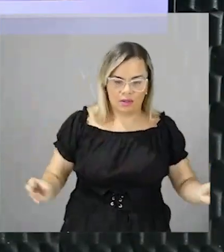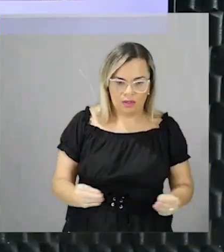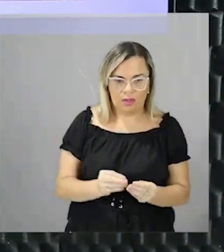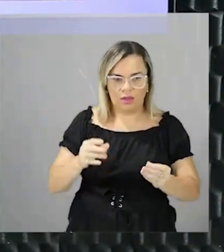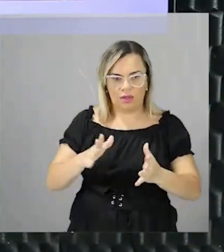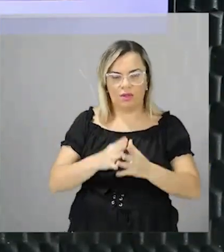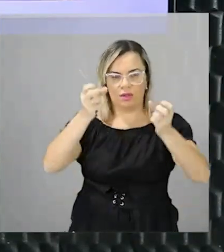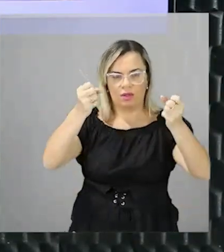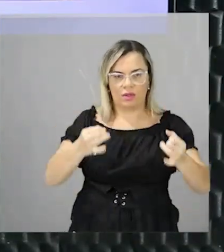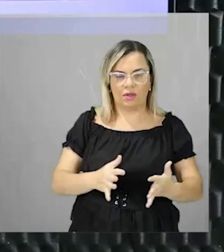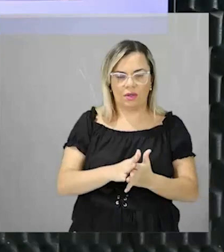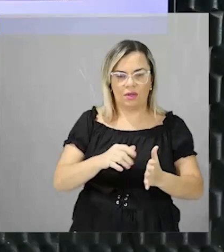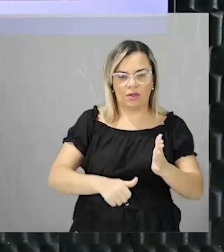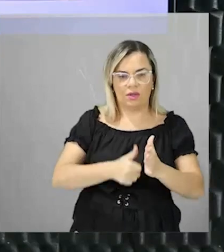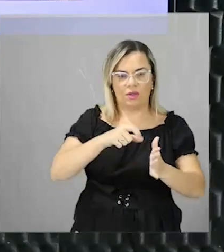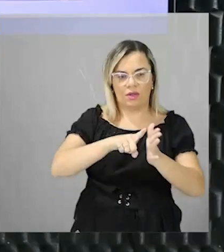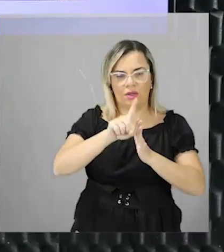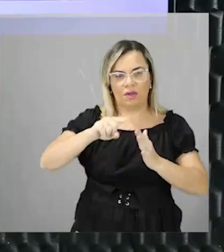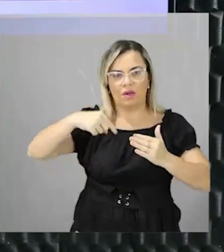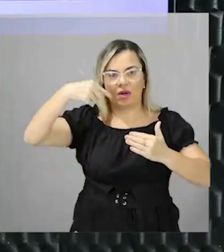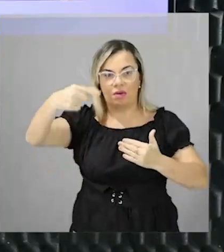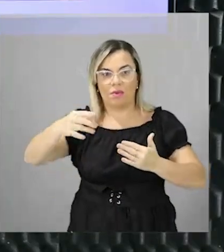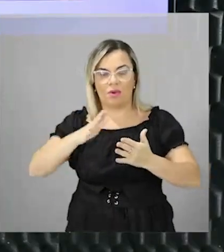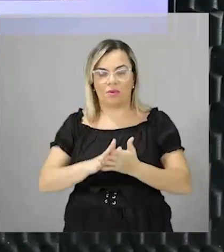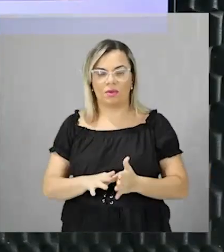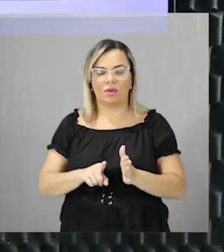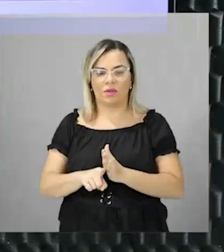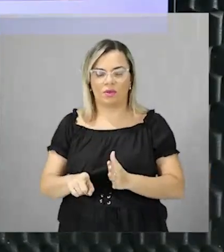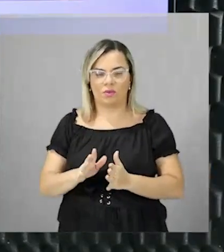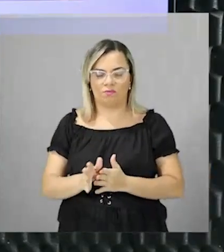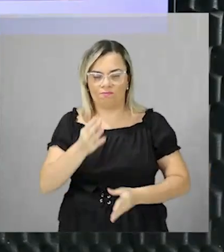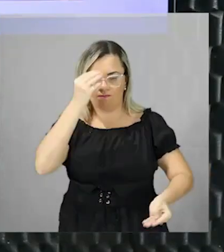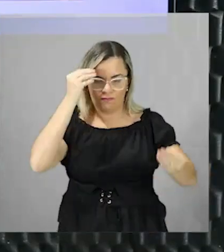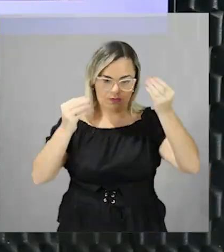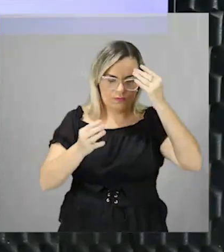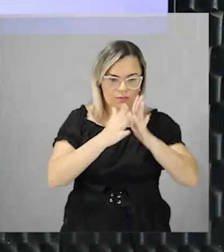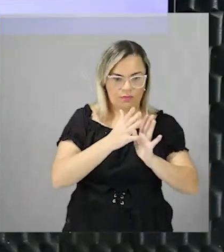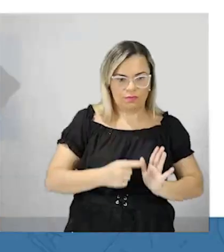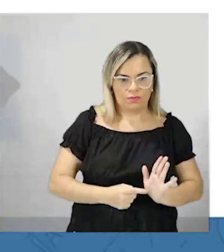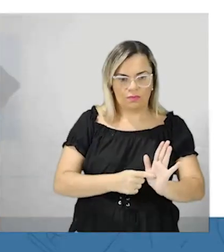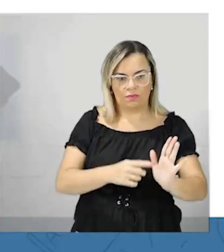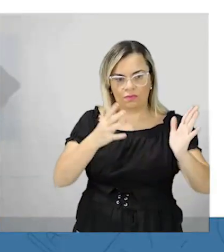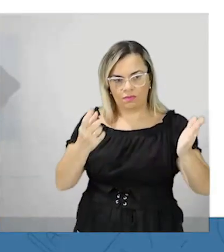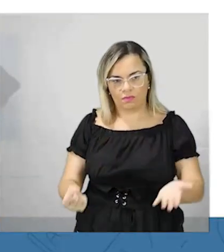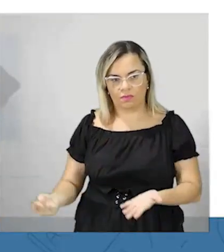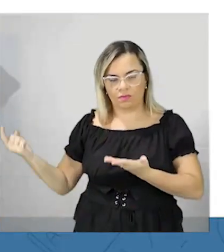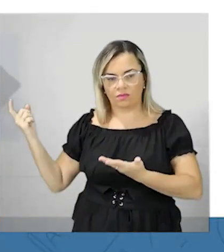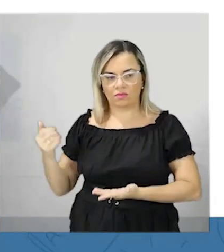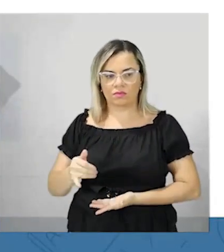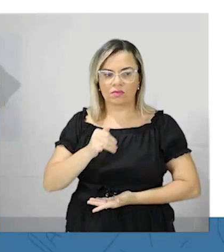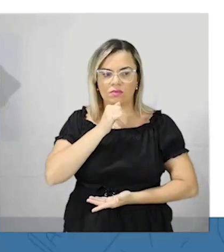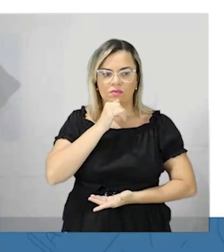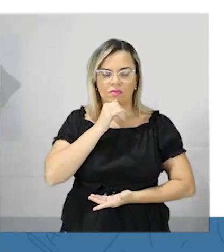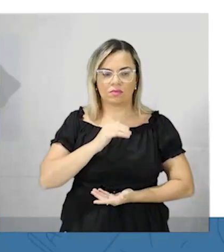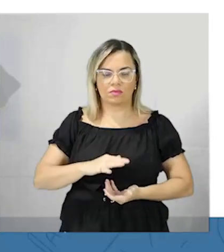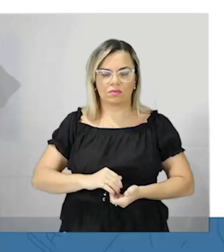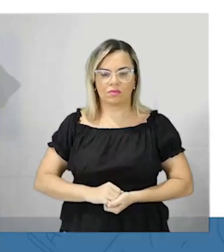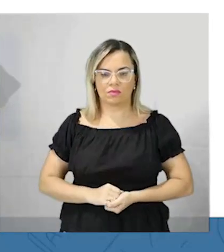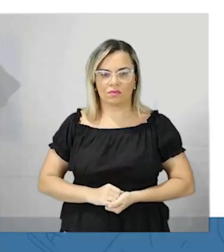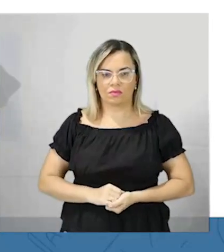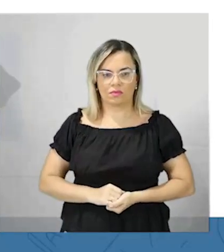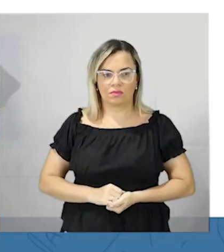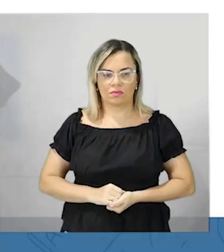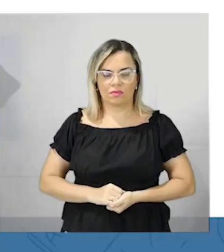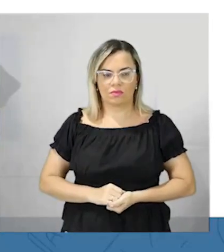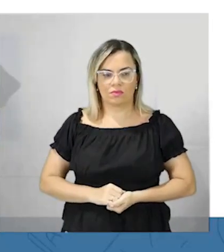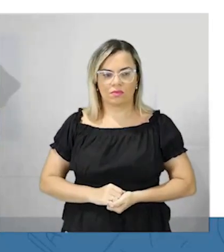nela porque vai nos situar para as próximas questões, tá? Só para te mostrar uns exemplos rápidos. Primeiro tipo de rocha, rochas magmáticas, por